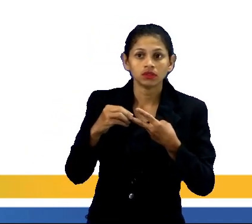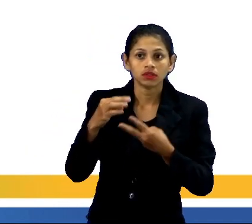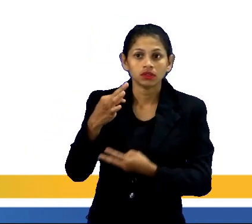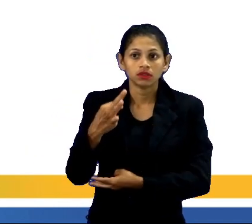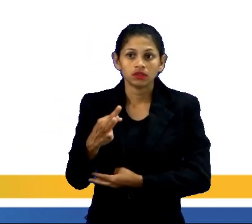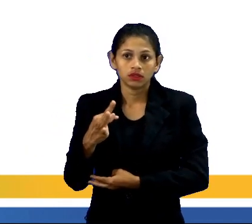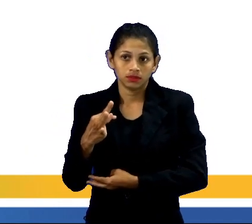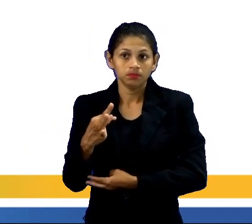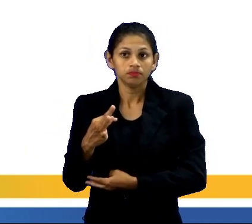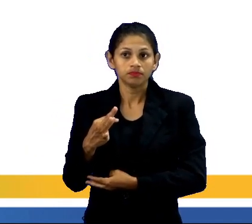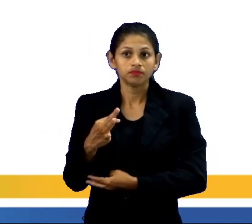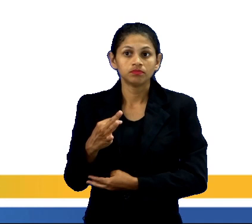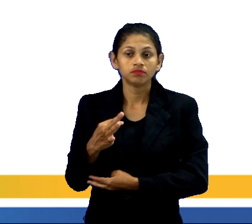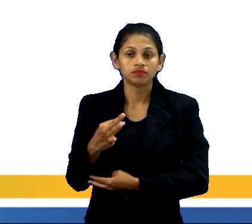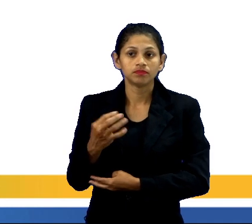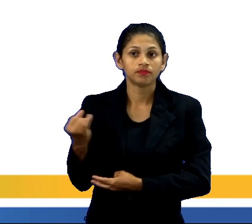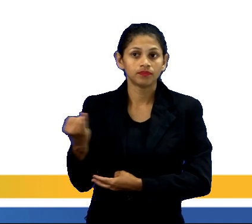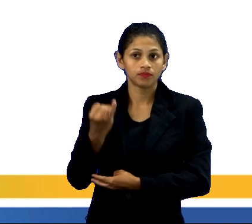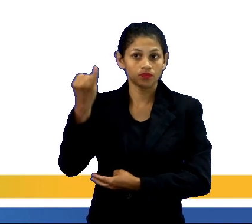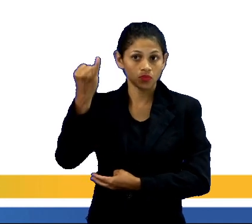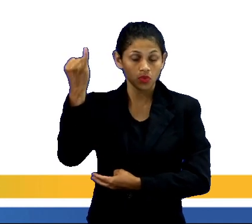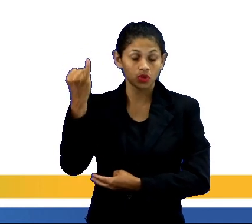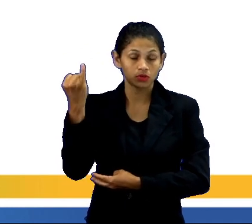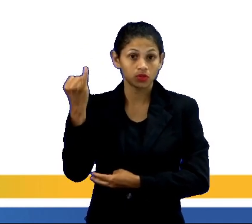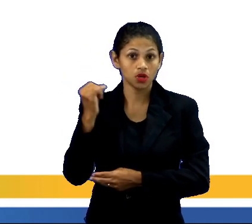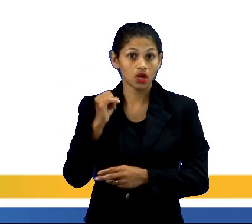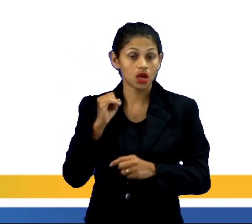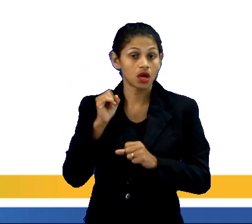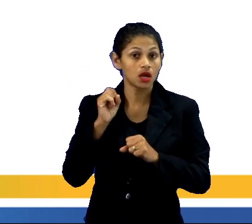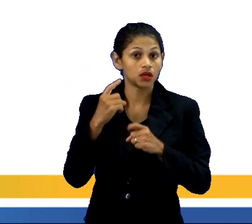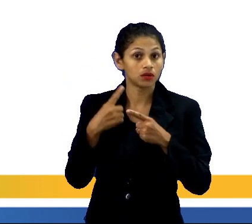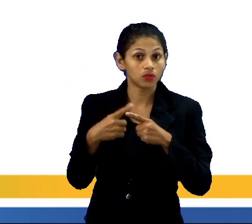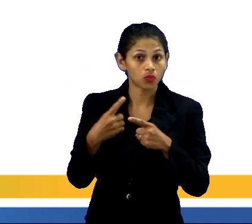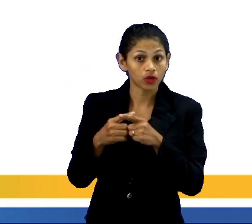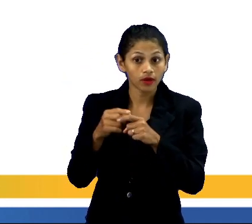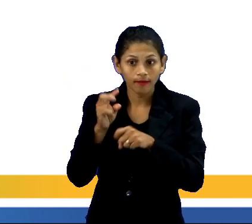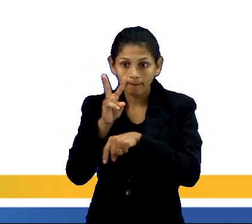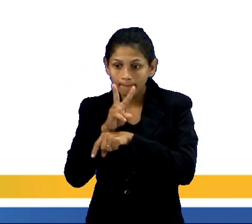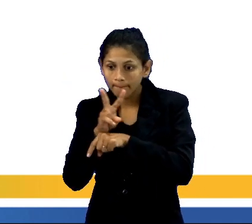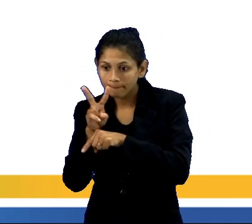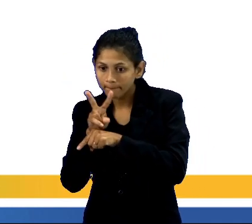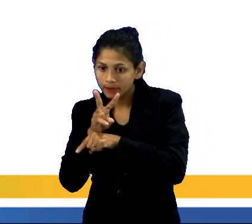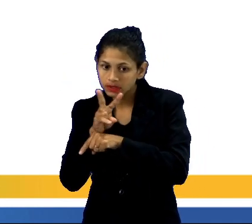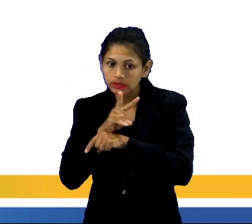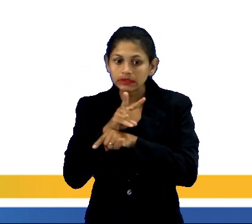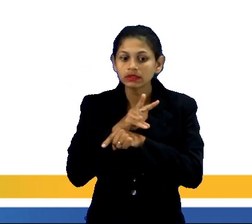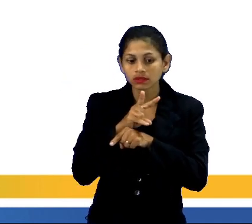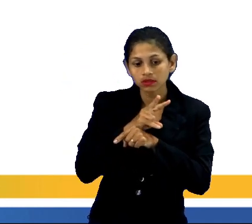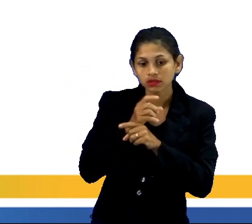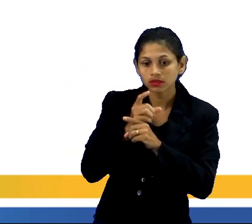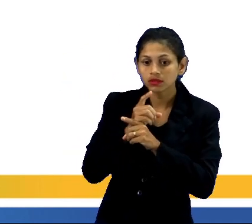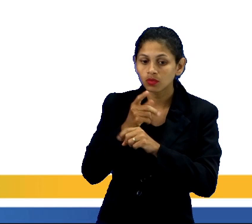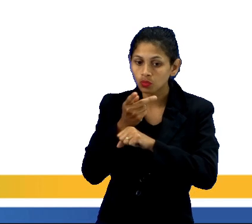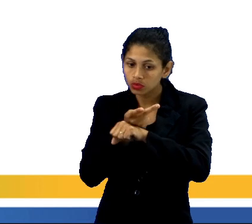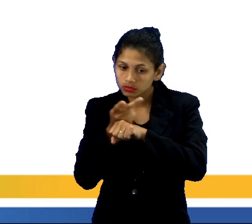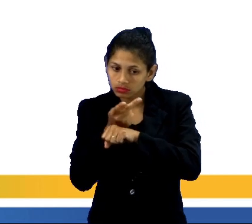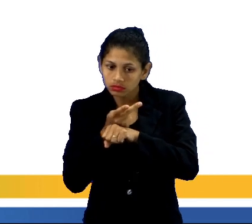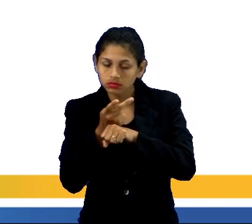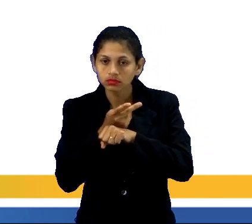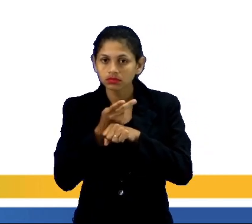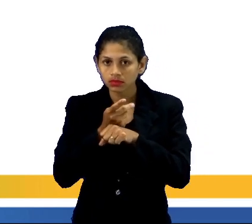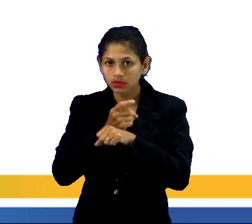Ela é importante ali porque ela faz essa vigilância ali do nosso organismo, procurando células tumorais, né? Células